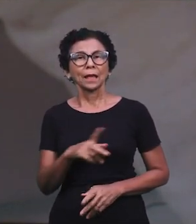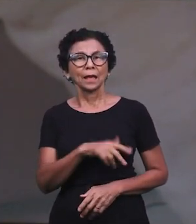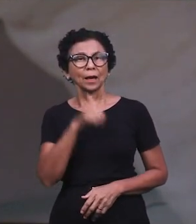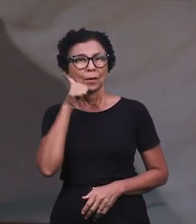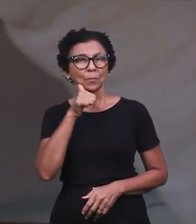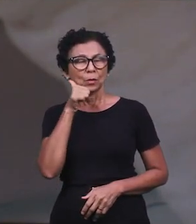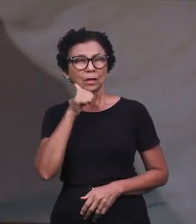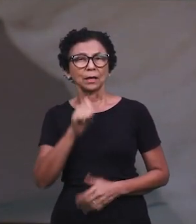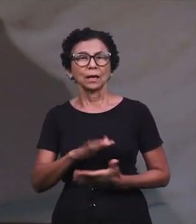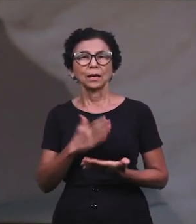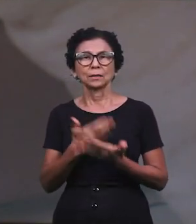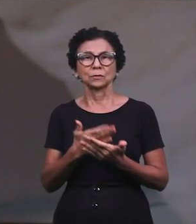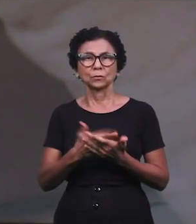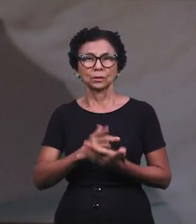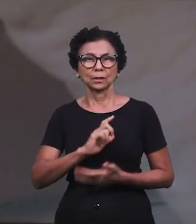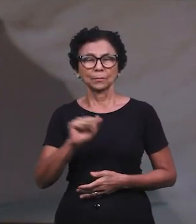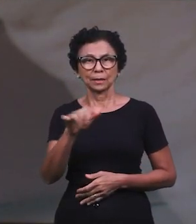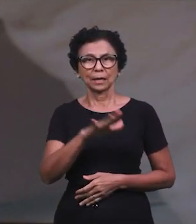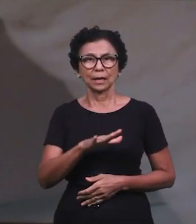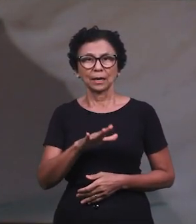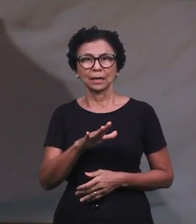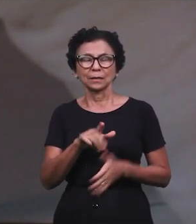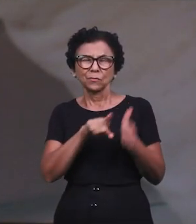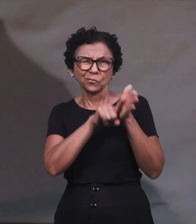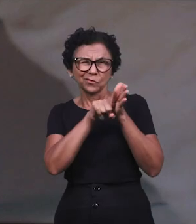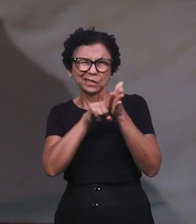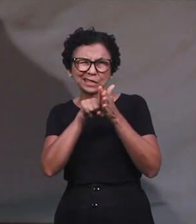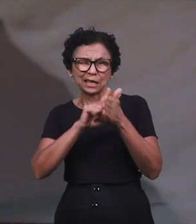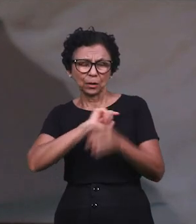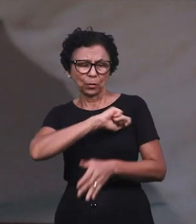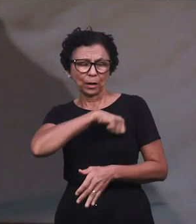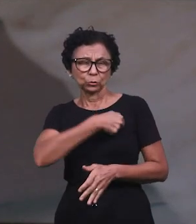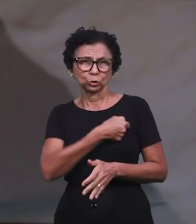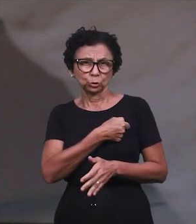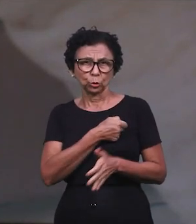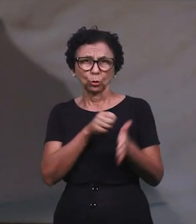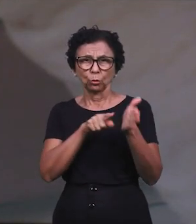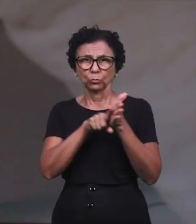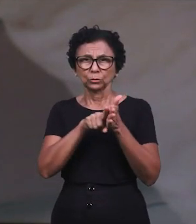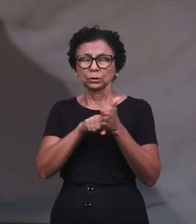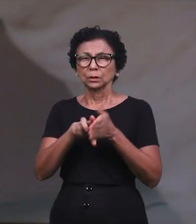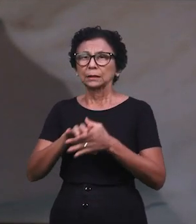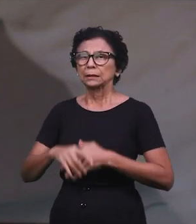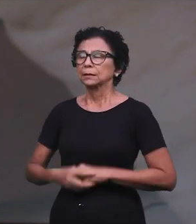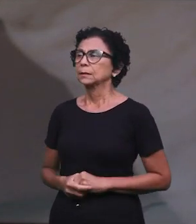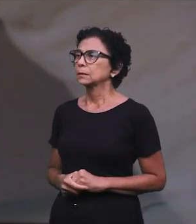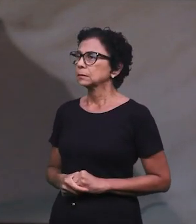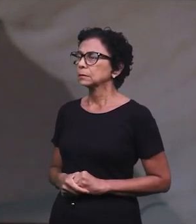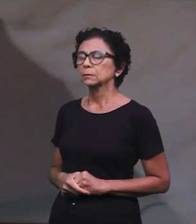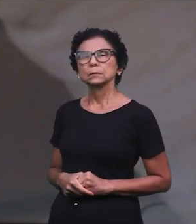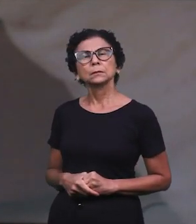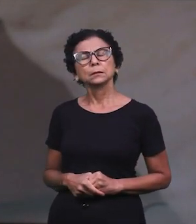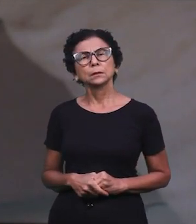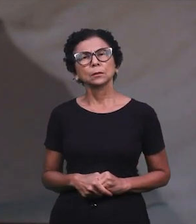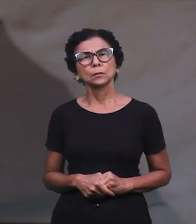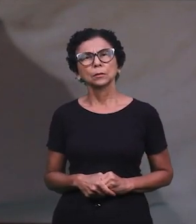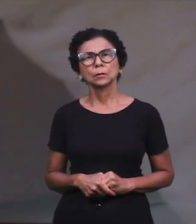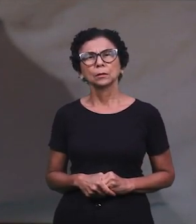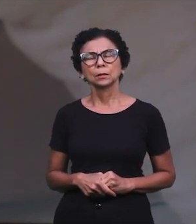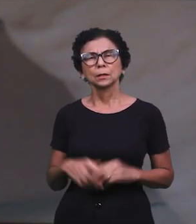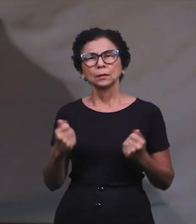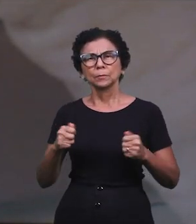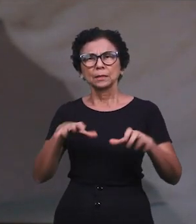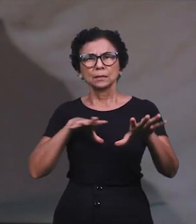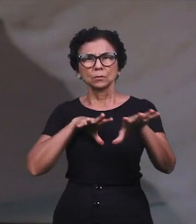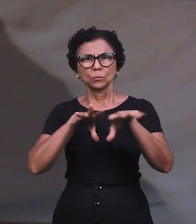auditora, né? Muito interessante. E ela me perguntou, ó, eu preciso terminar a faculdade para começar a fazer provas para teste